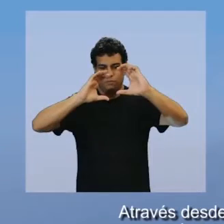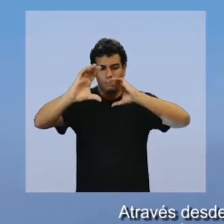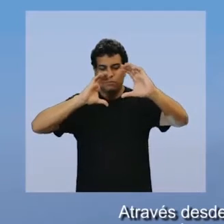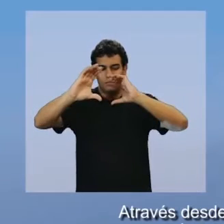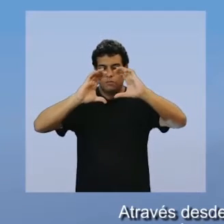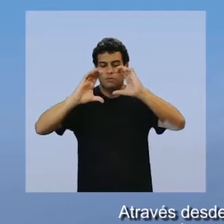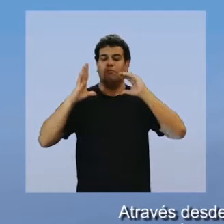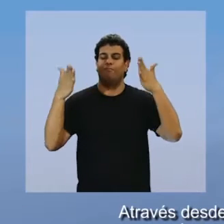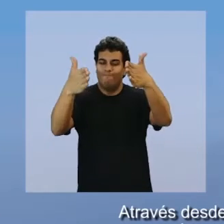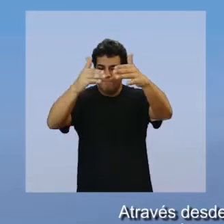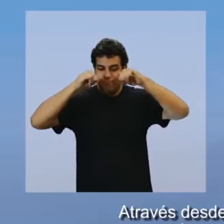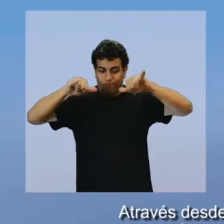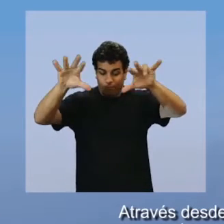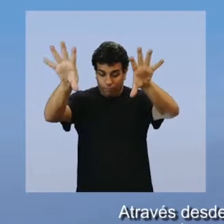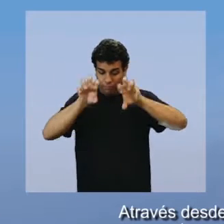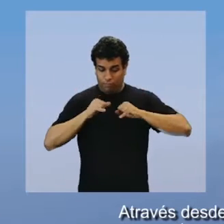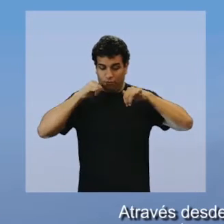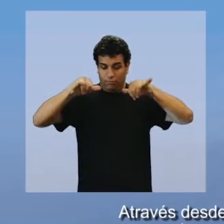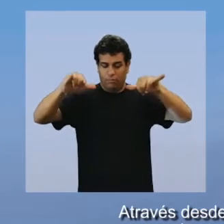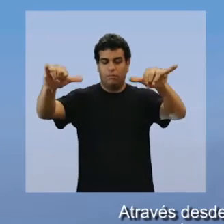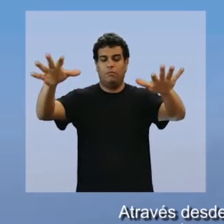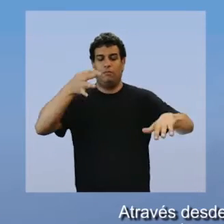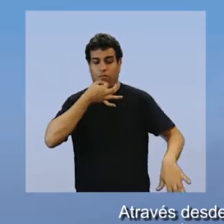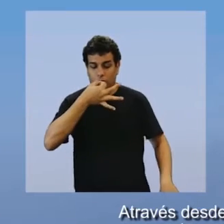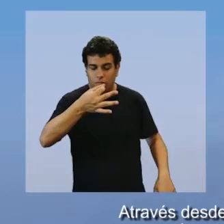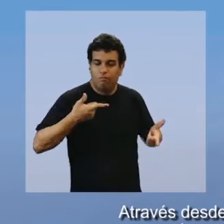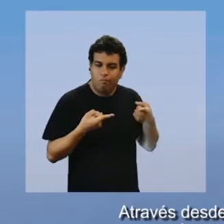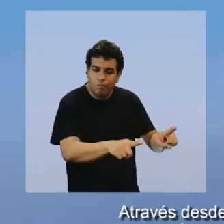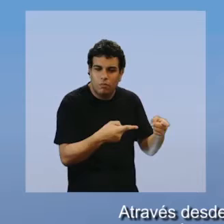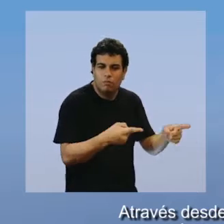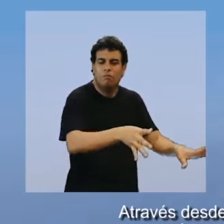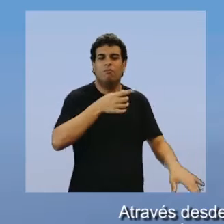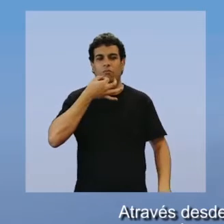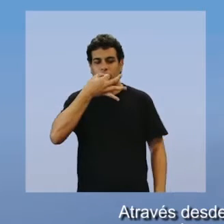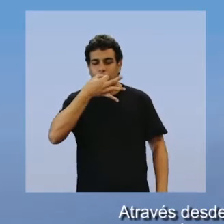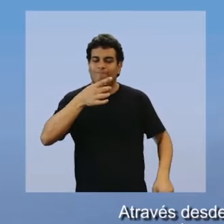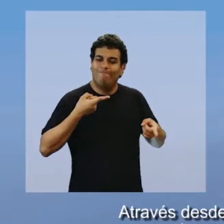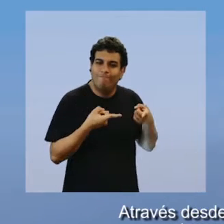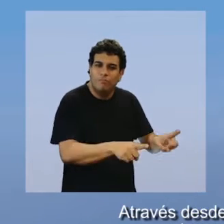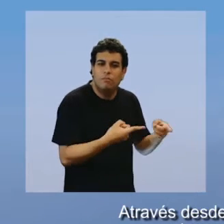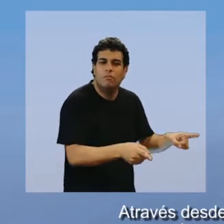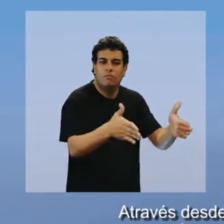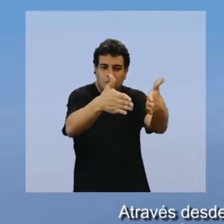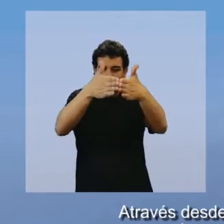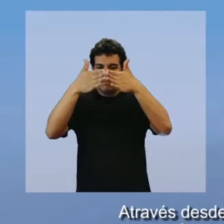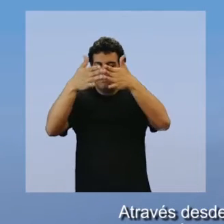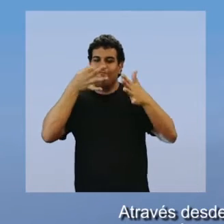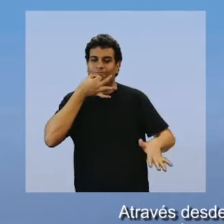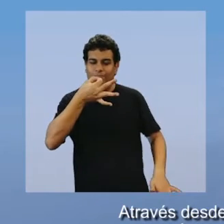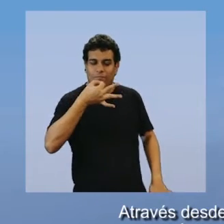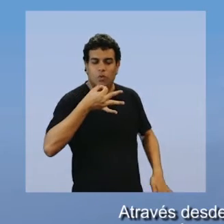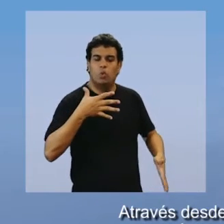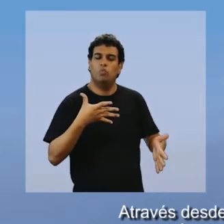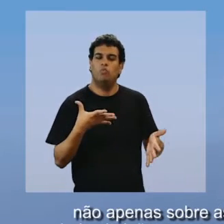Através deste canal de comunicação, permite-se o recebimento de denúncias, reclamações, críticas, elogios, pedidos de